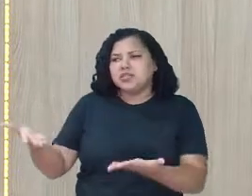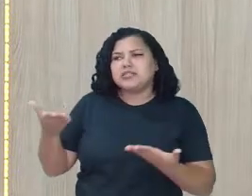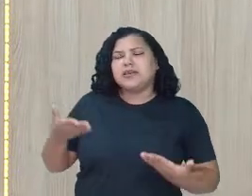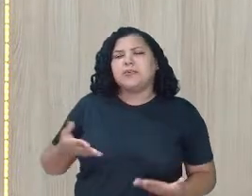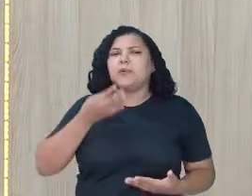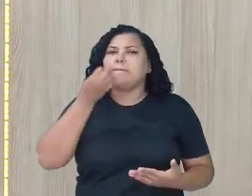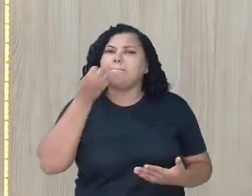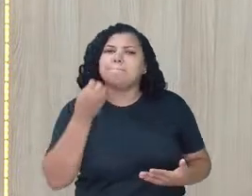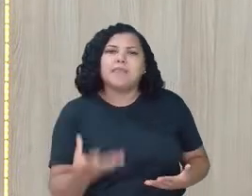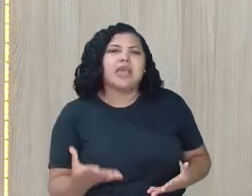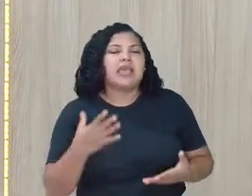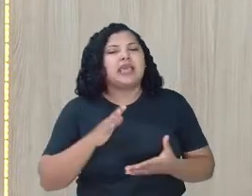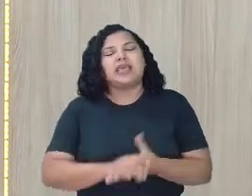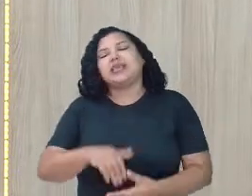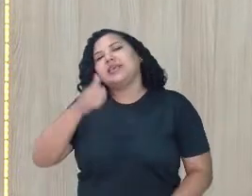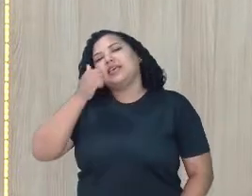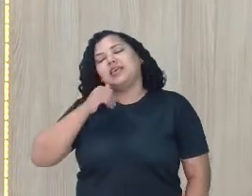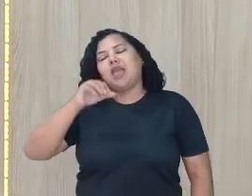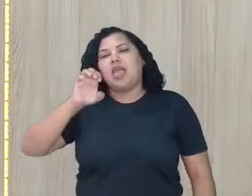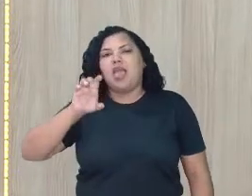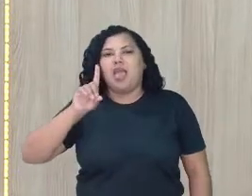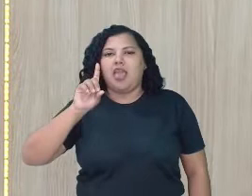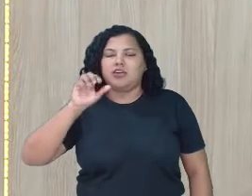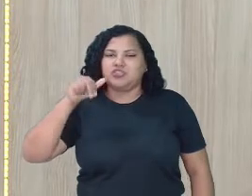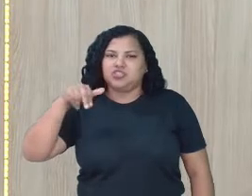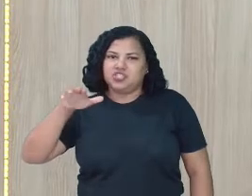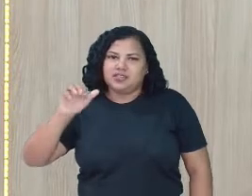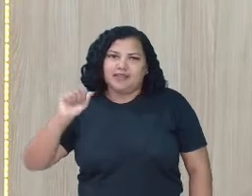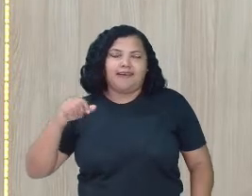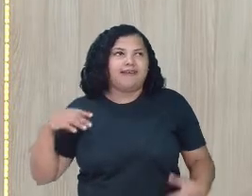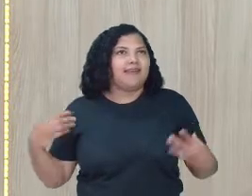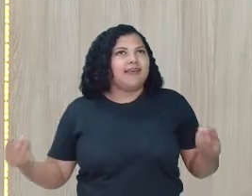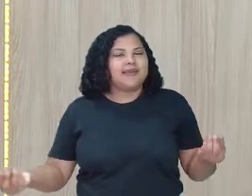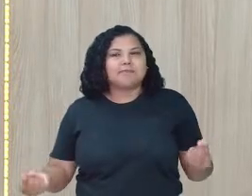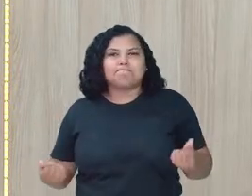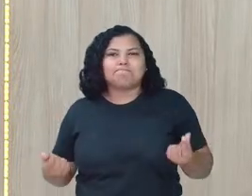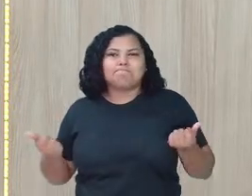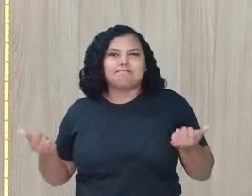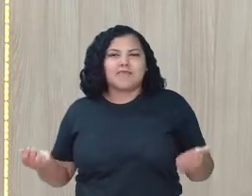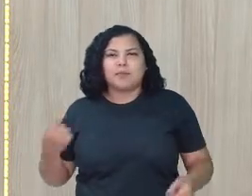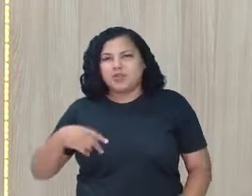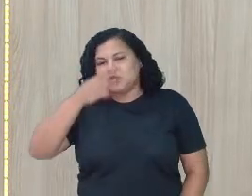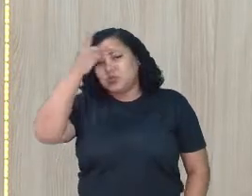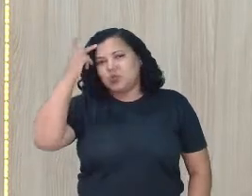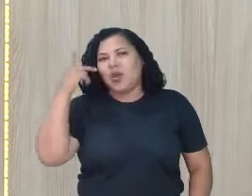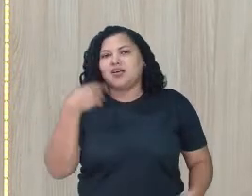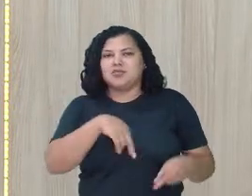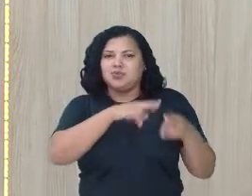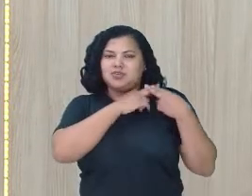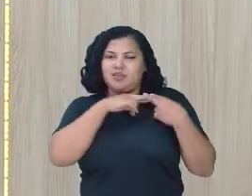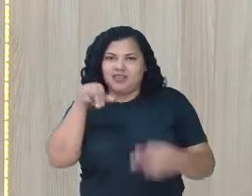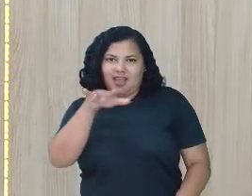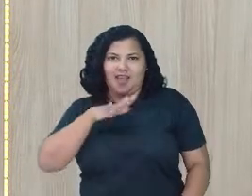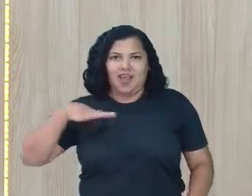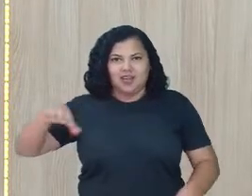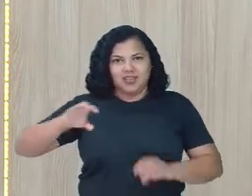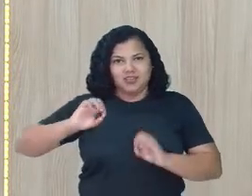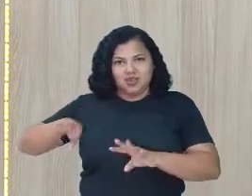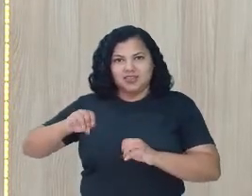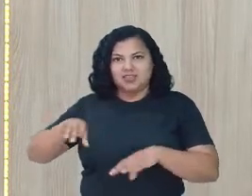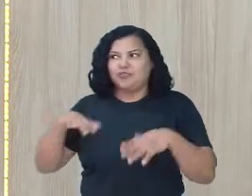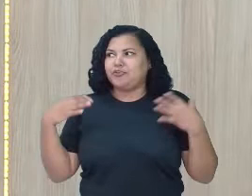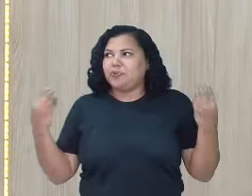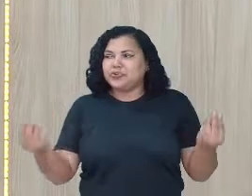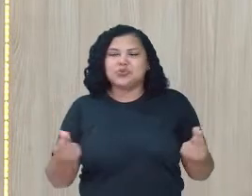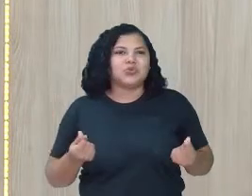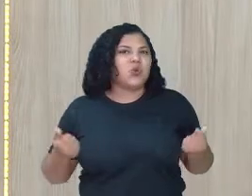Foi Edna, que assim foi, né, que a pessoa responsável pelo setor educativo do museu foi